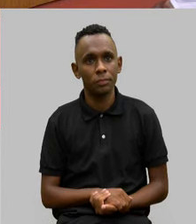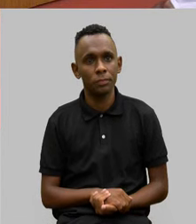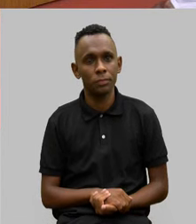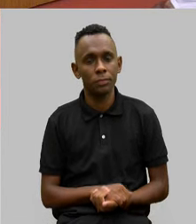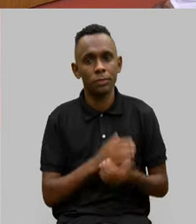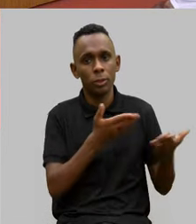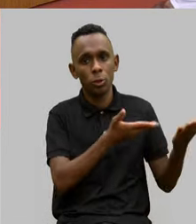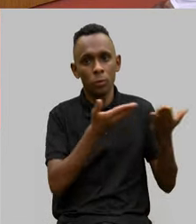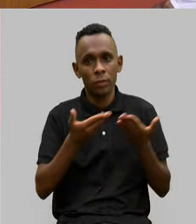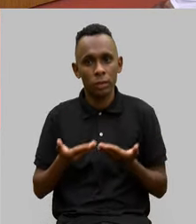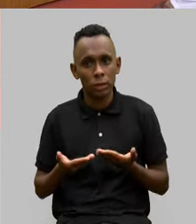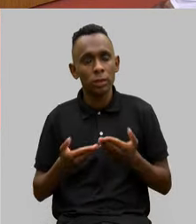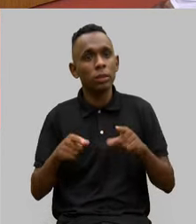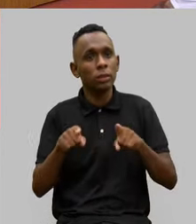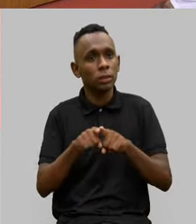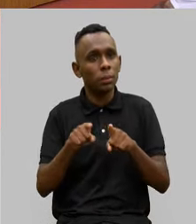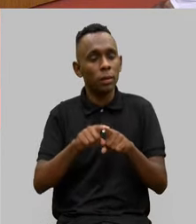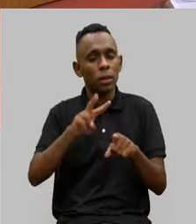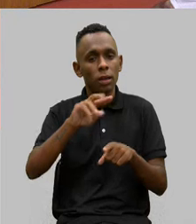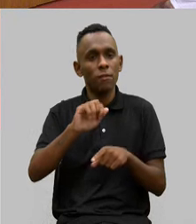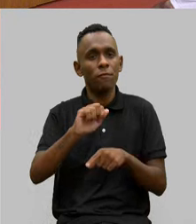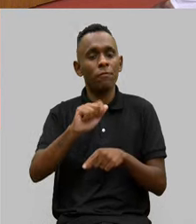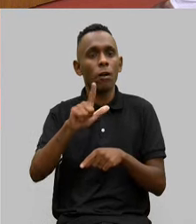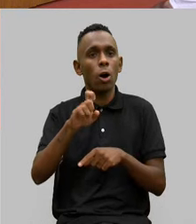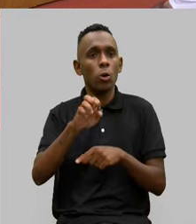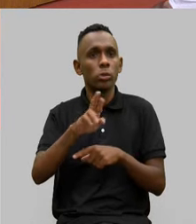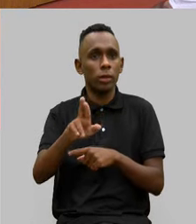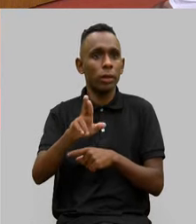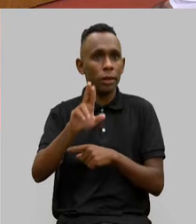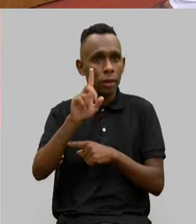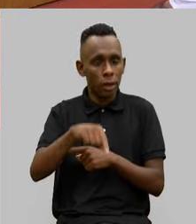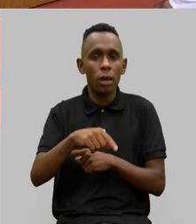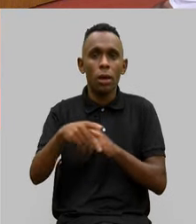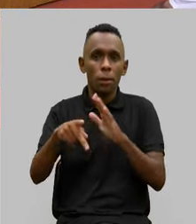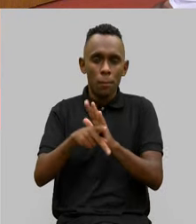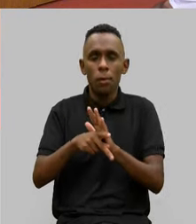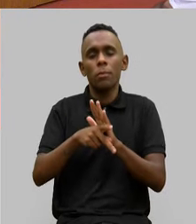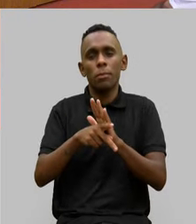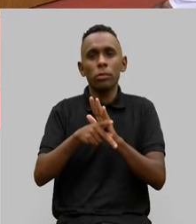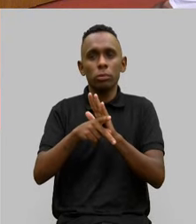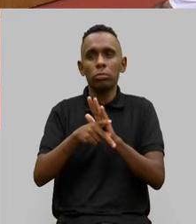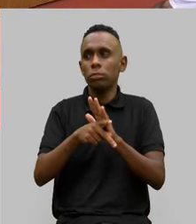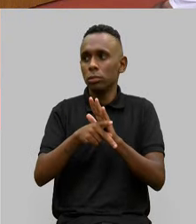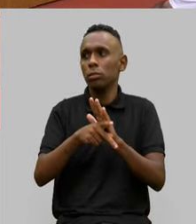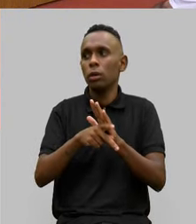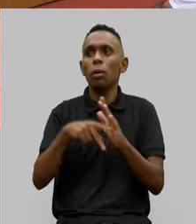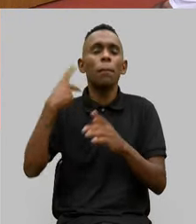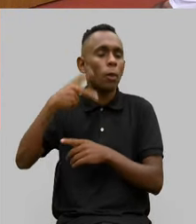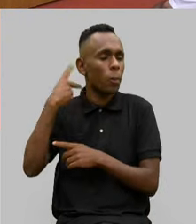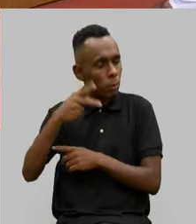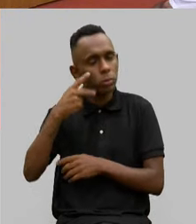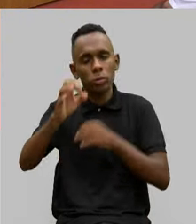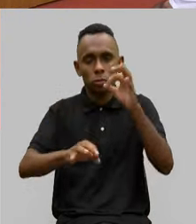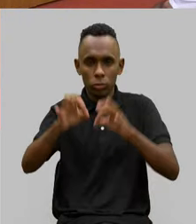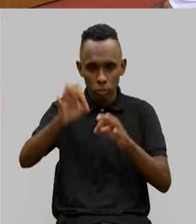convidamos Walter Freitas de Morais Júnior promotor de justiça do Ministério Público de Minas Gerais